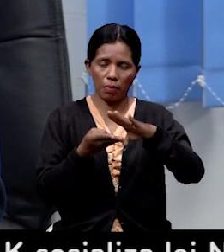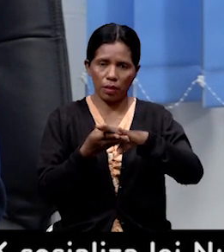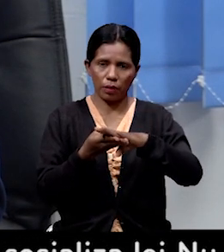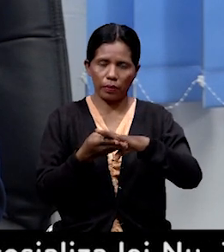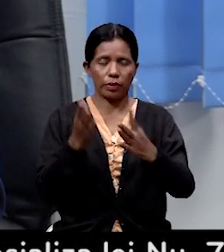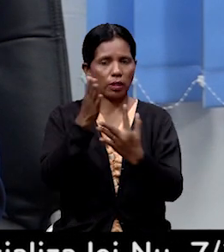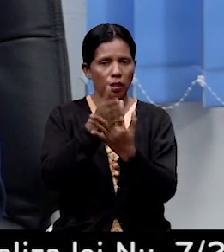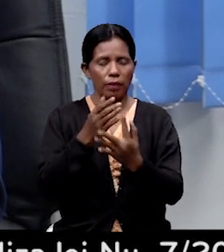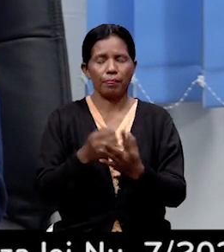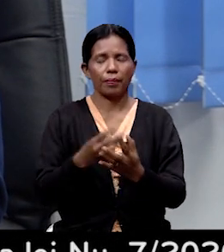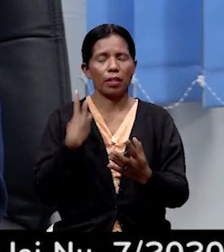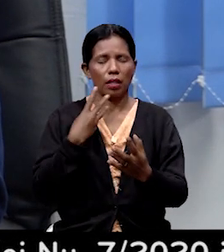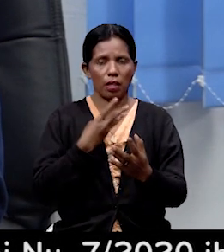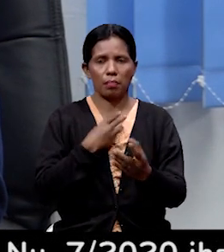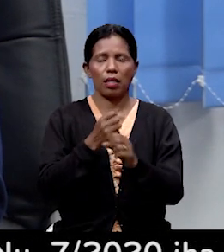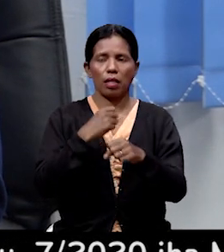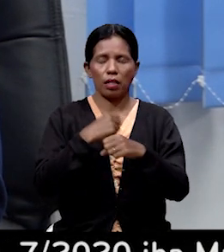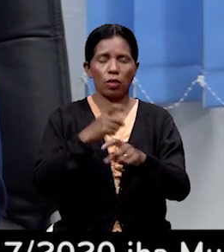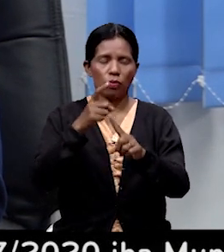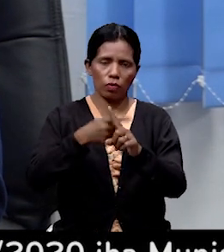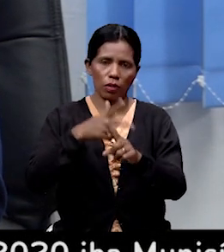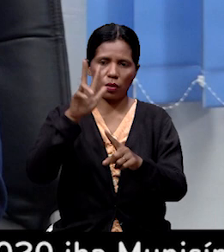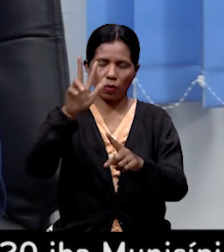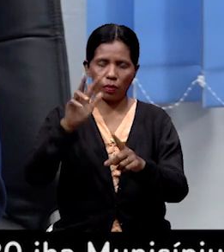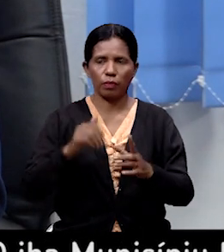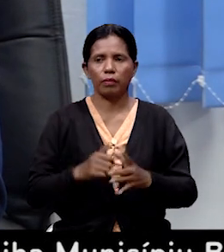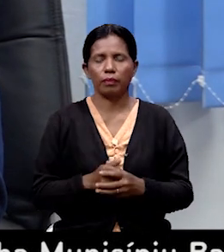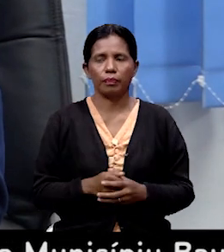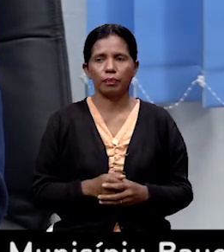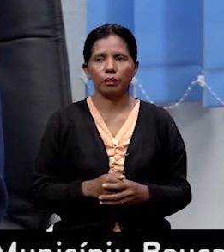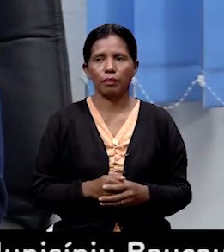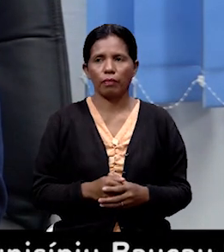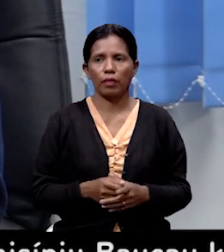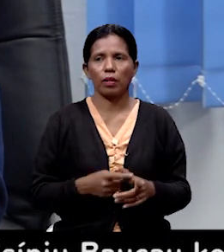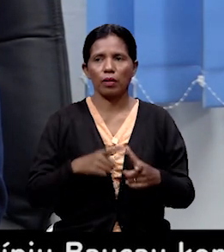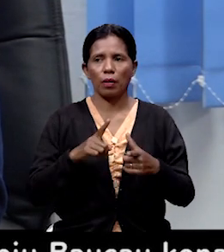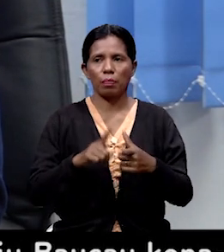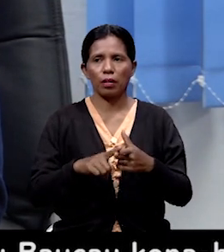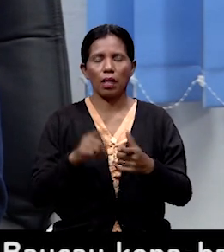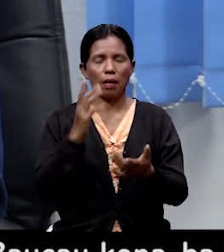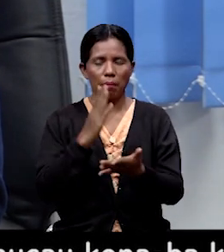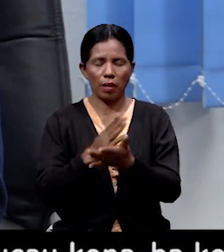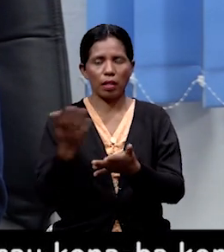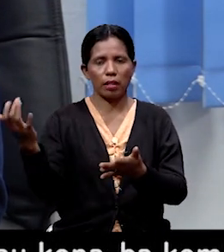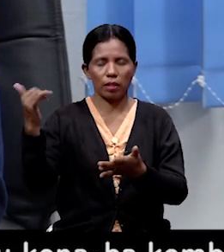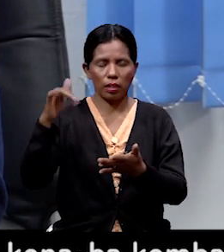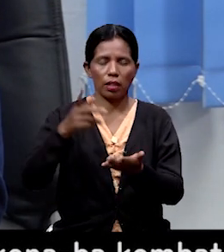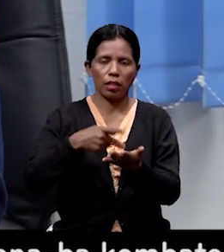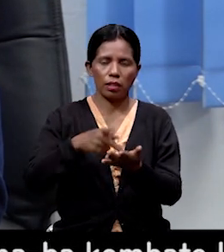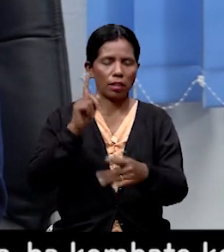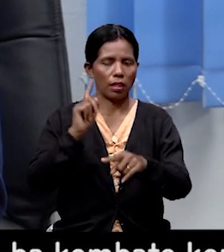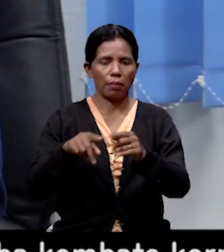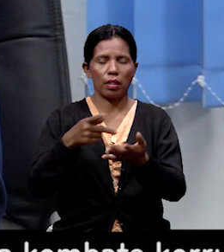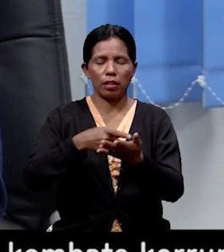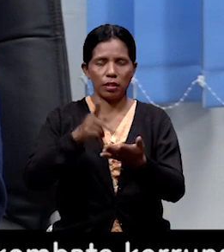nem a mim, halo a minha raça, minha duração, né, só fulan tolo de, depois bacana, suspende ser minha pagamento ba